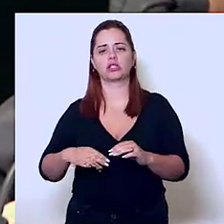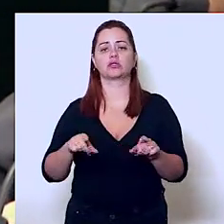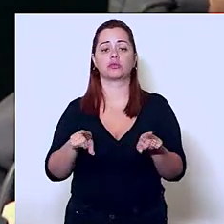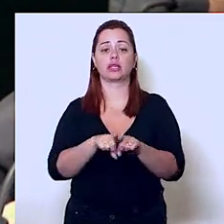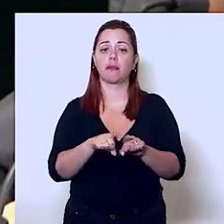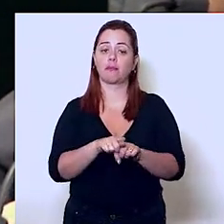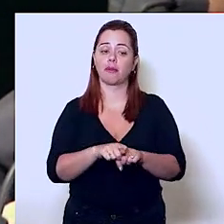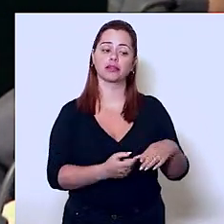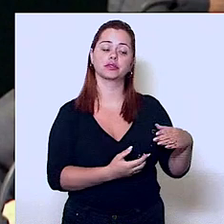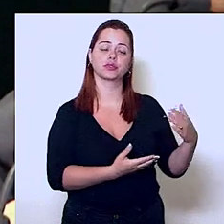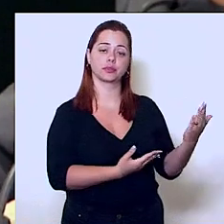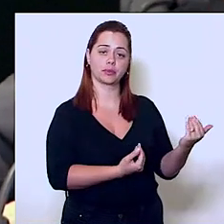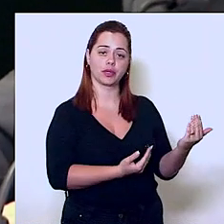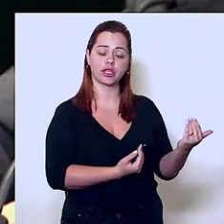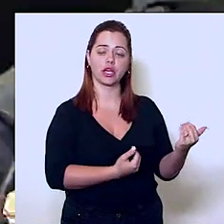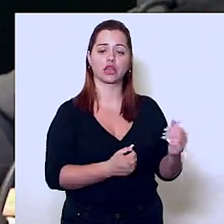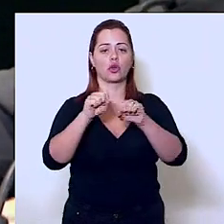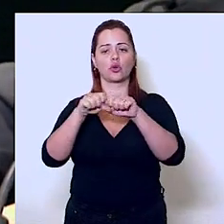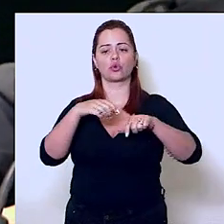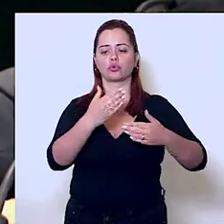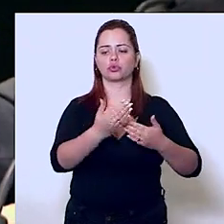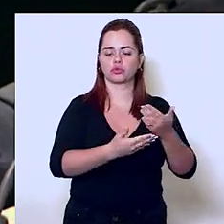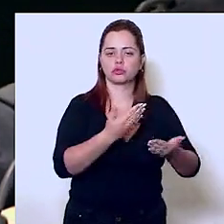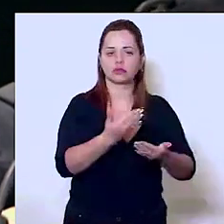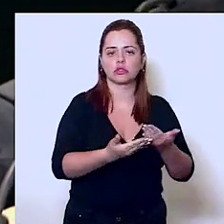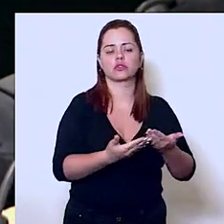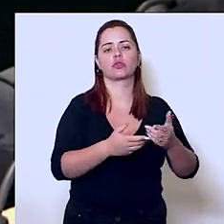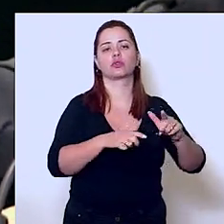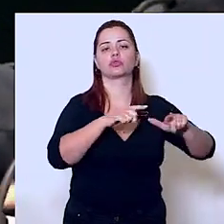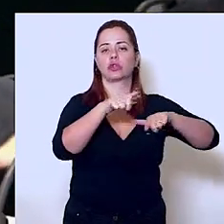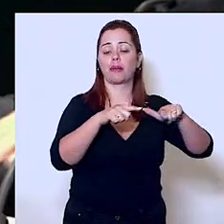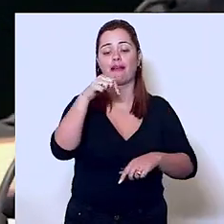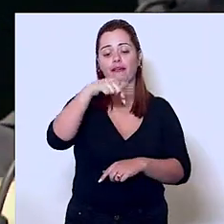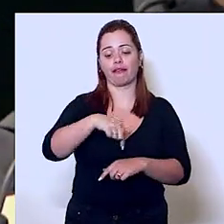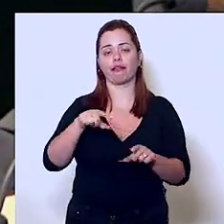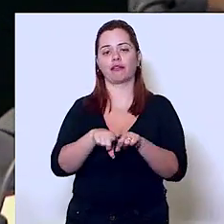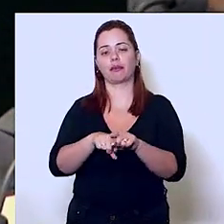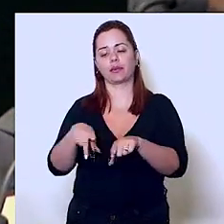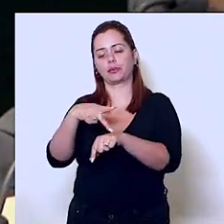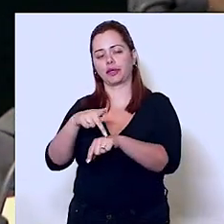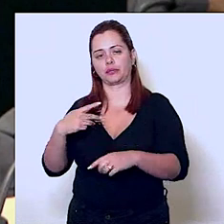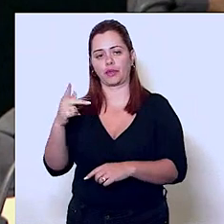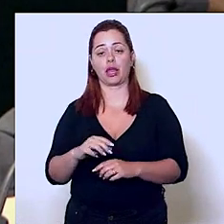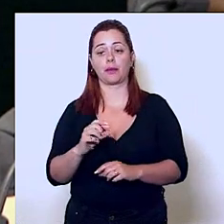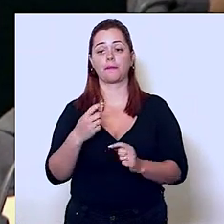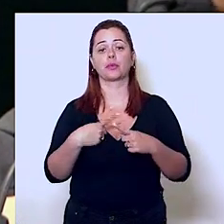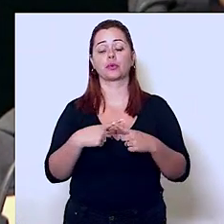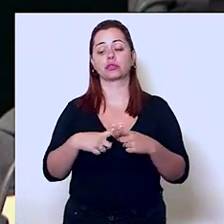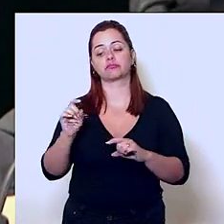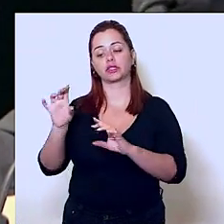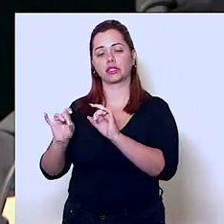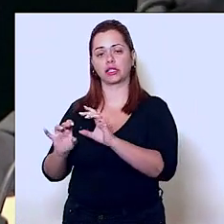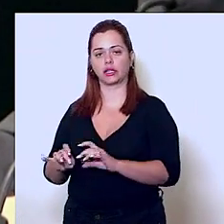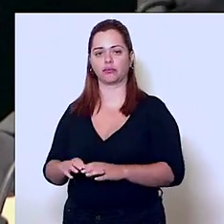com os servidores, com os funcionários, aqui no exterior, essa é uma característica dele. Então, como eu já sei que me alonguei um pouquinho, eu só